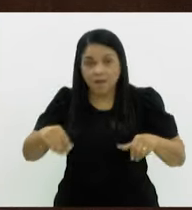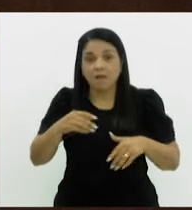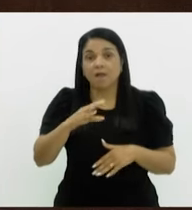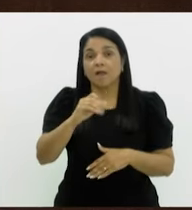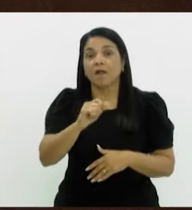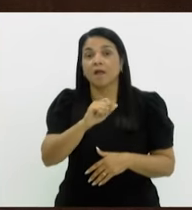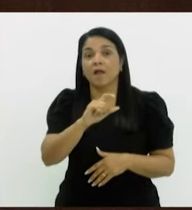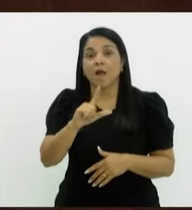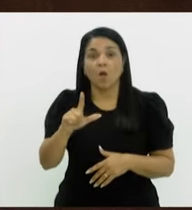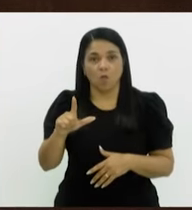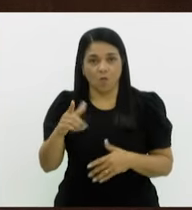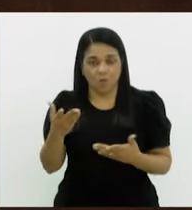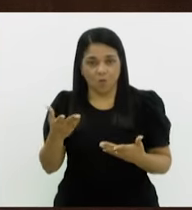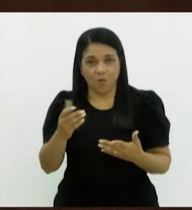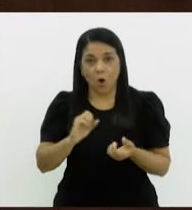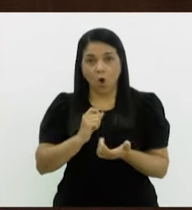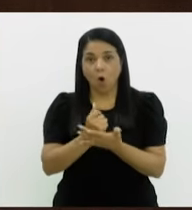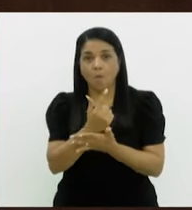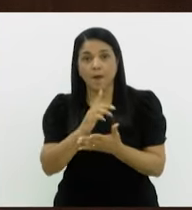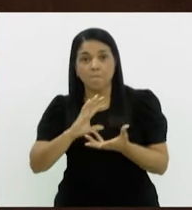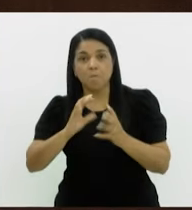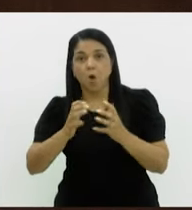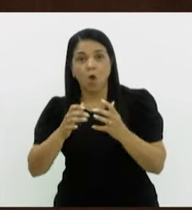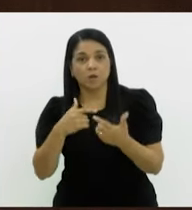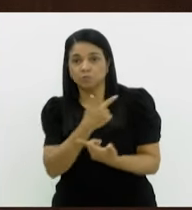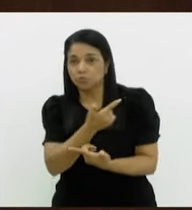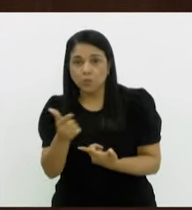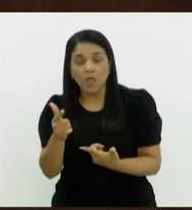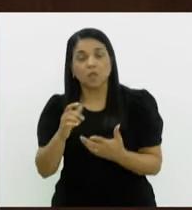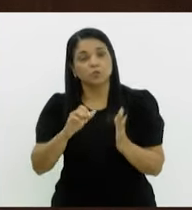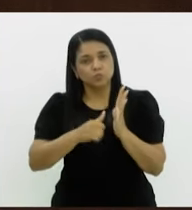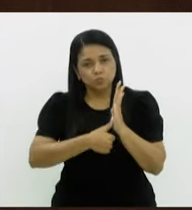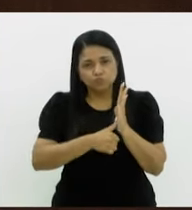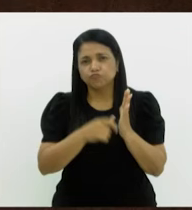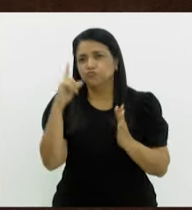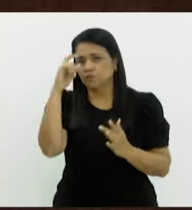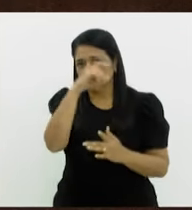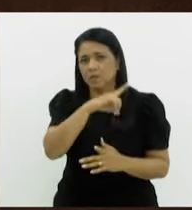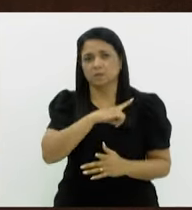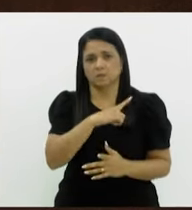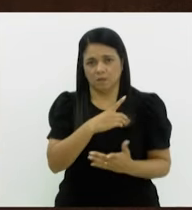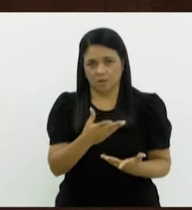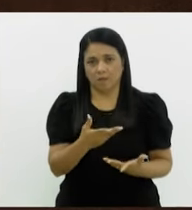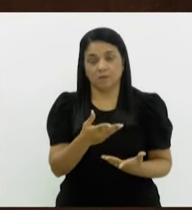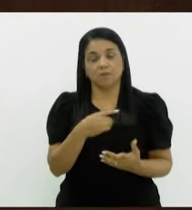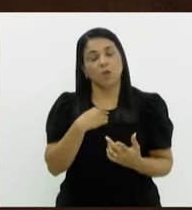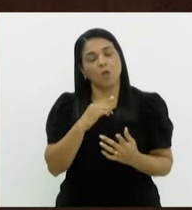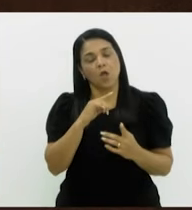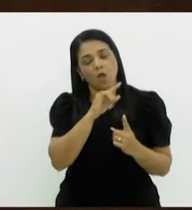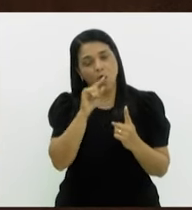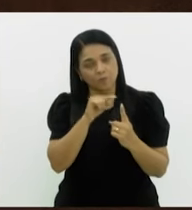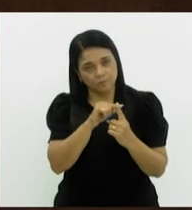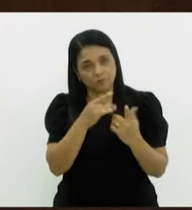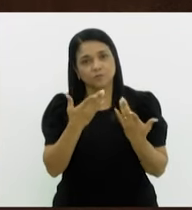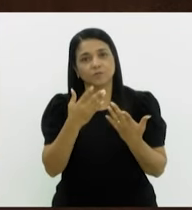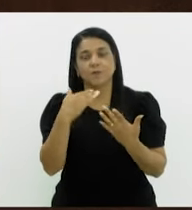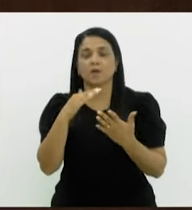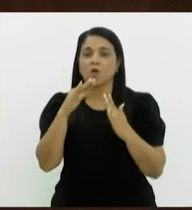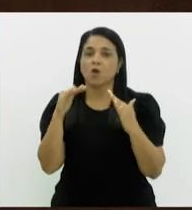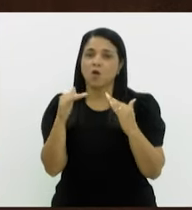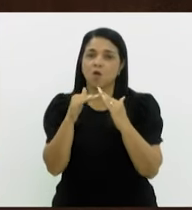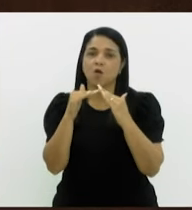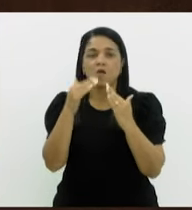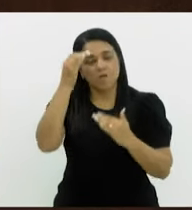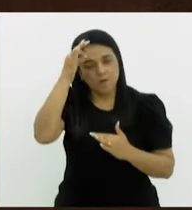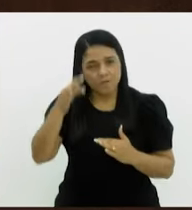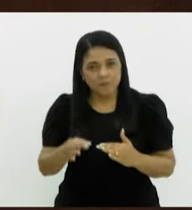bola. Os clubes vivem uma dificuldade muito grande. Então, é só nesse intuito que eu peço a compreensão da deputada para que